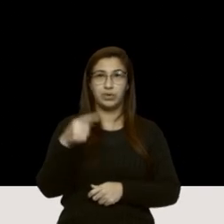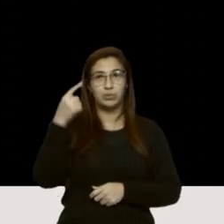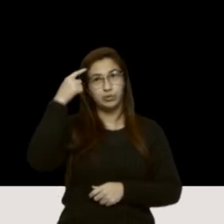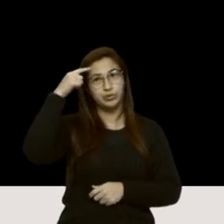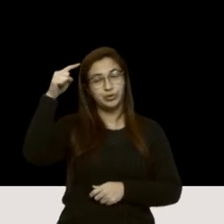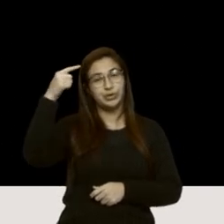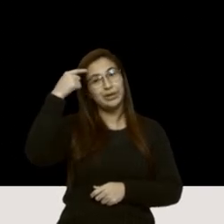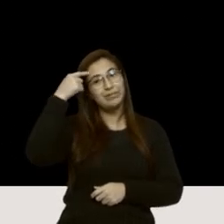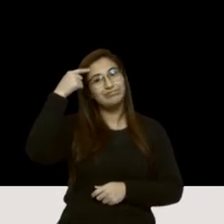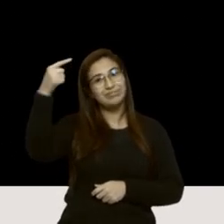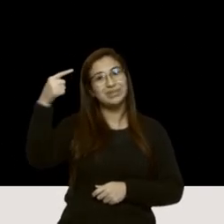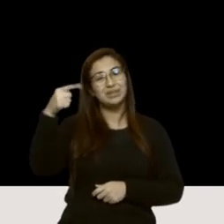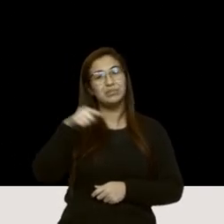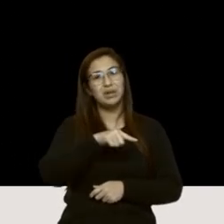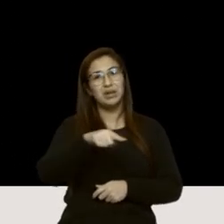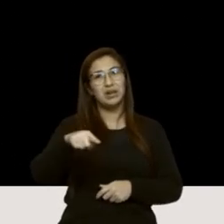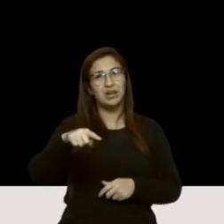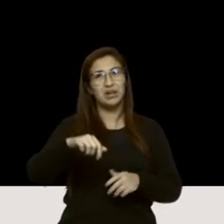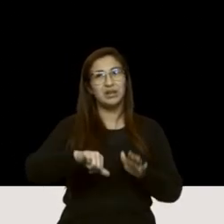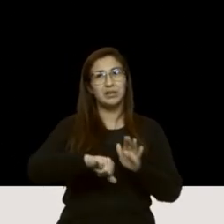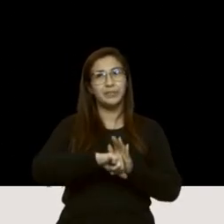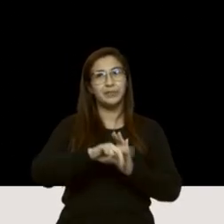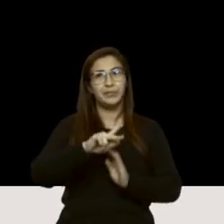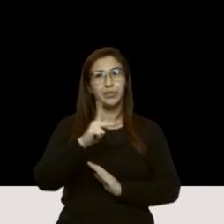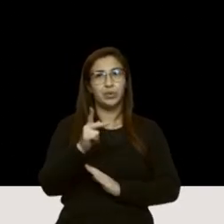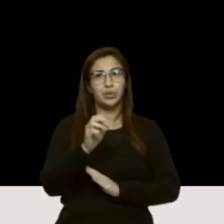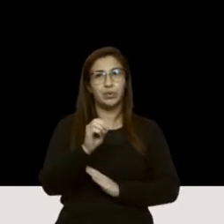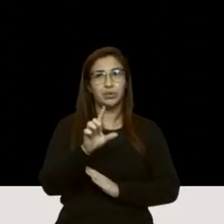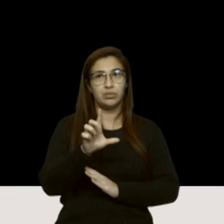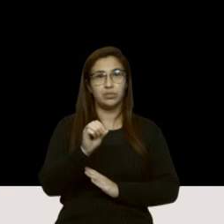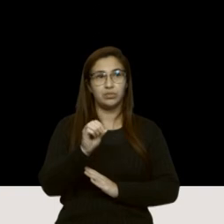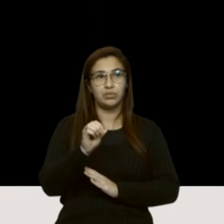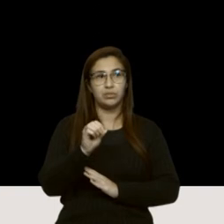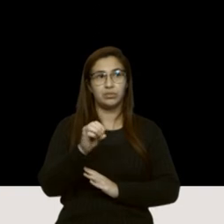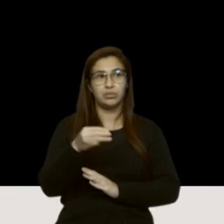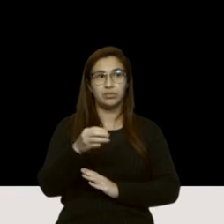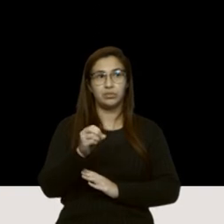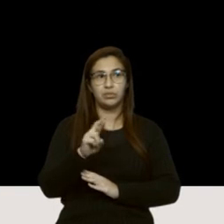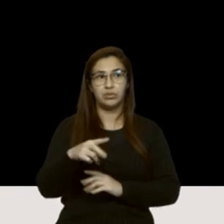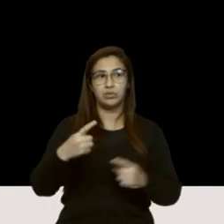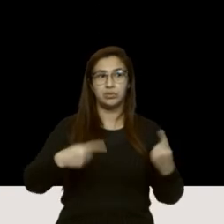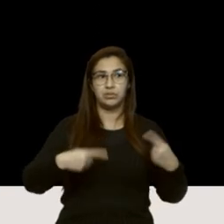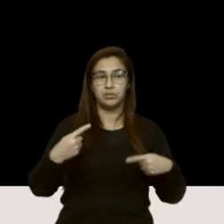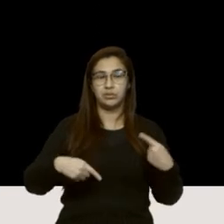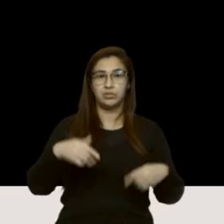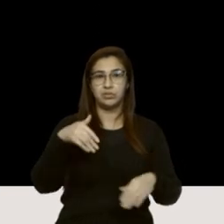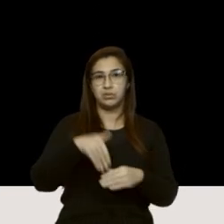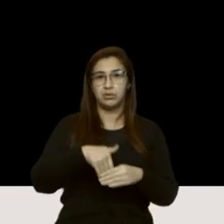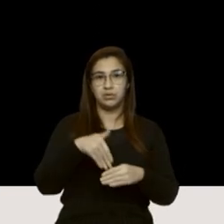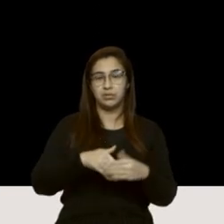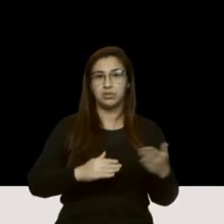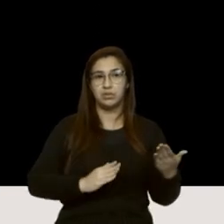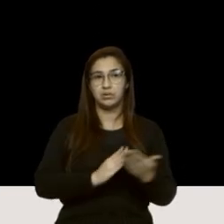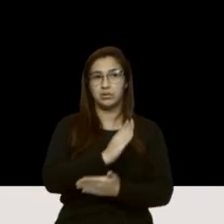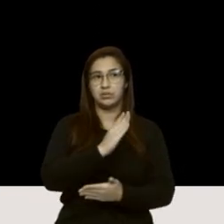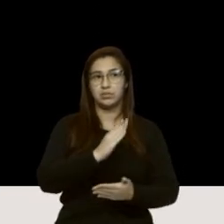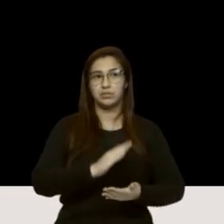do Holodomor. Em discussão. Em votação.